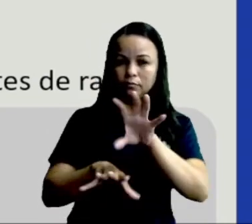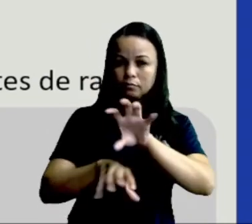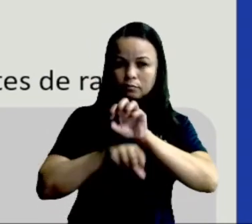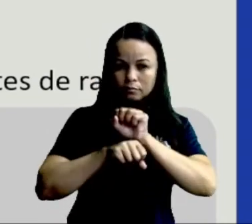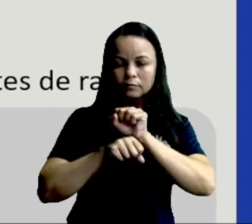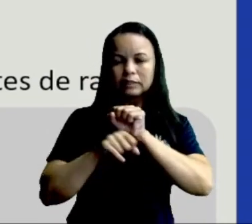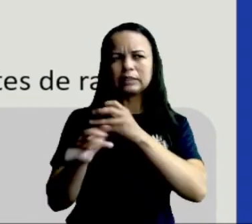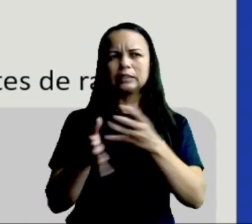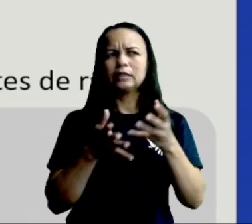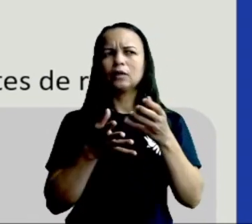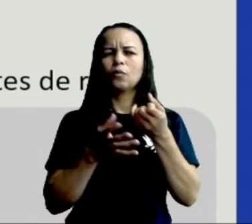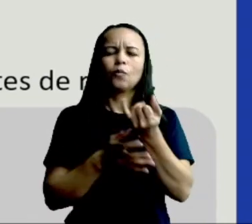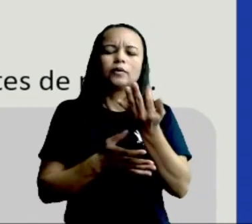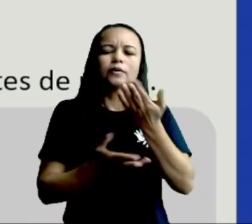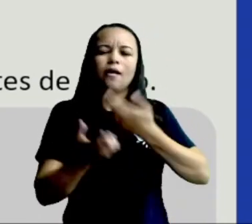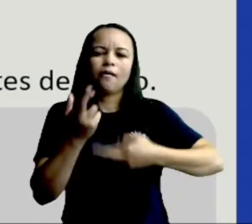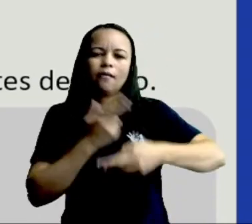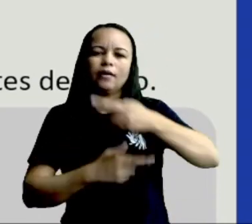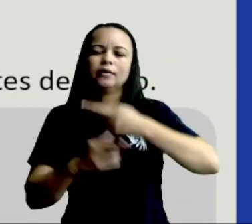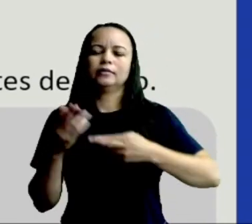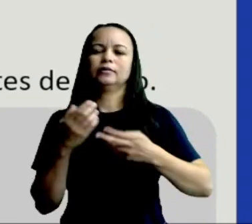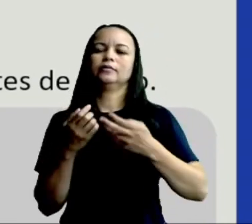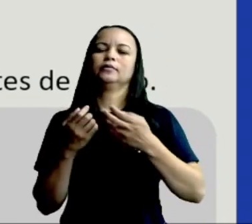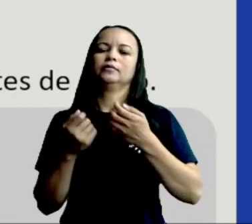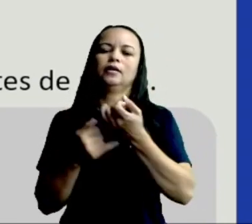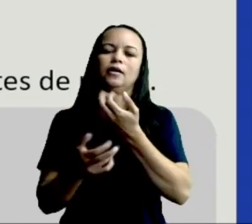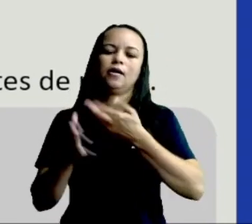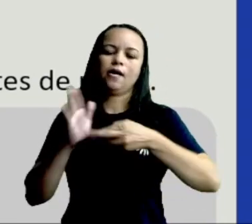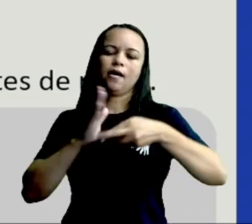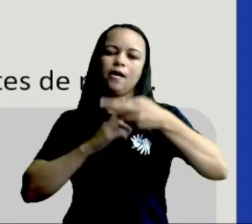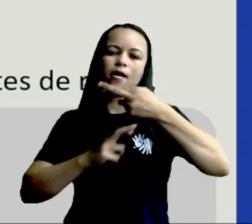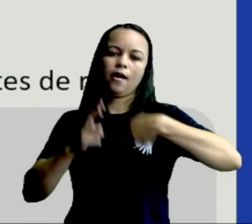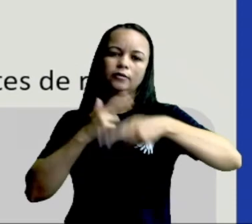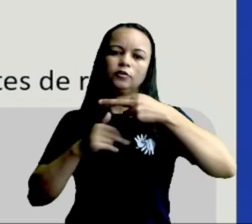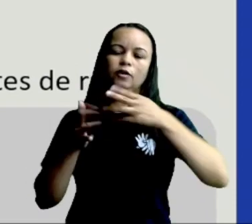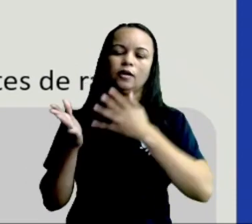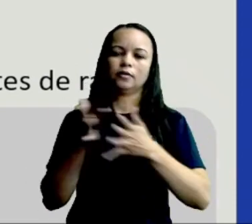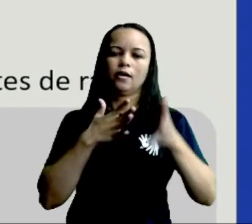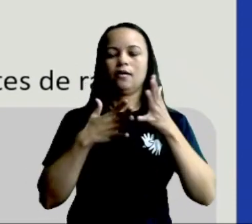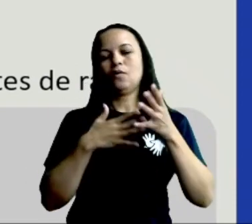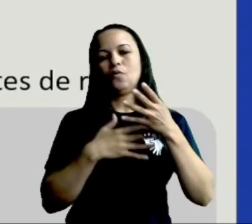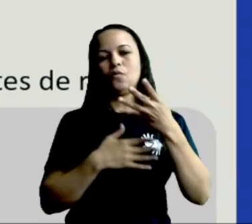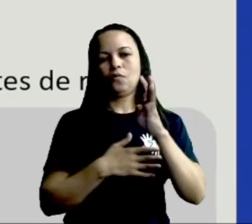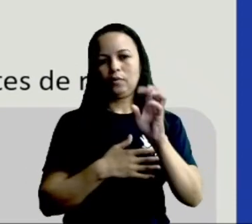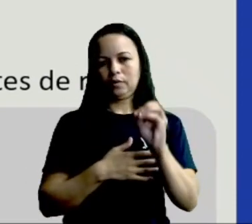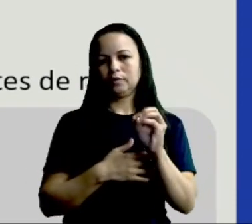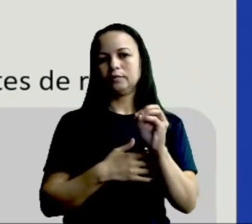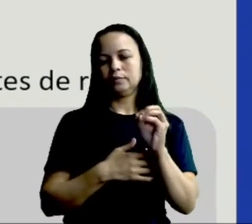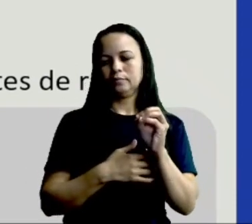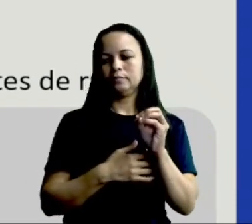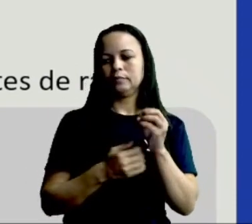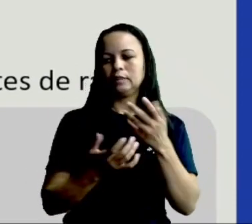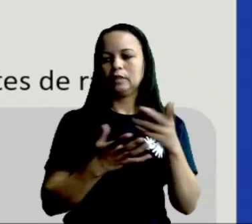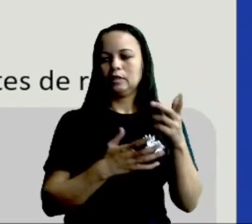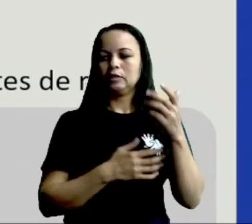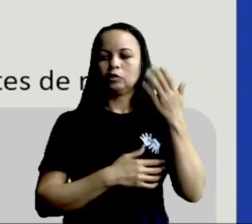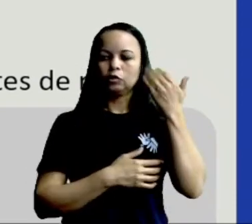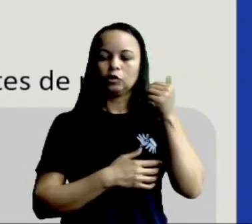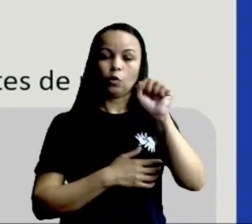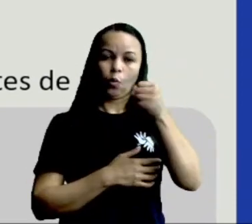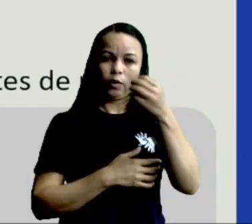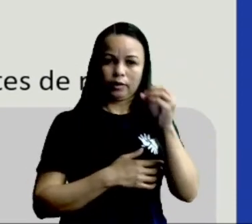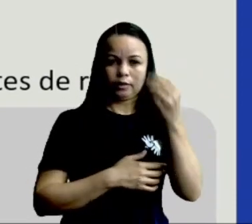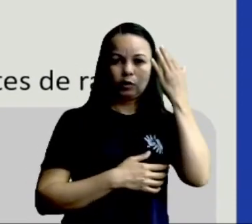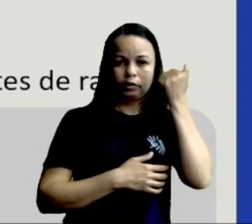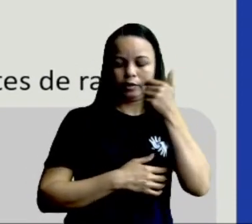a quantidade que está relacionada ao 40. Dos 80 pacotes, eu já sei que eu tenho 240 e do outro,